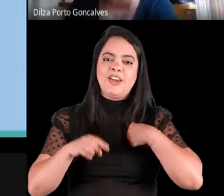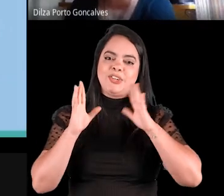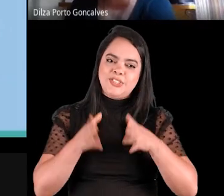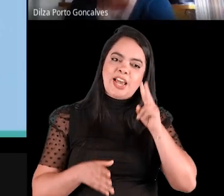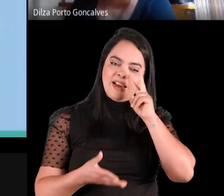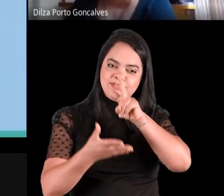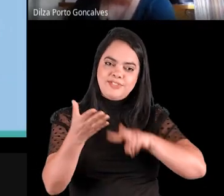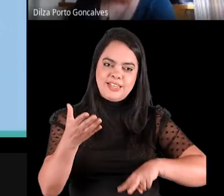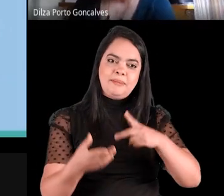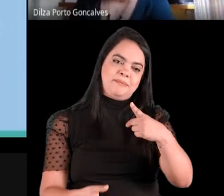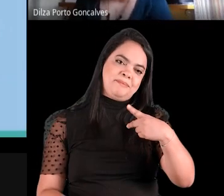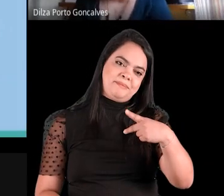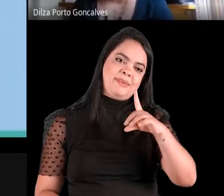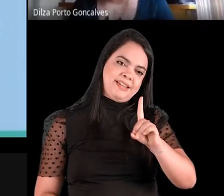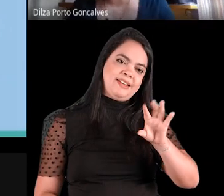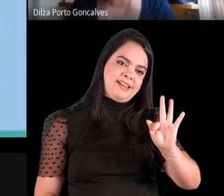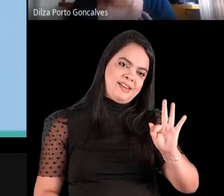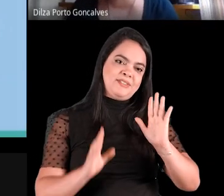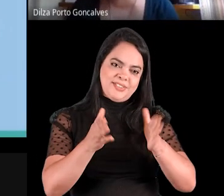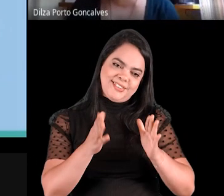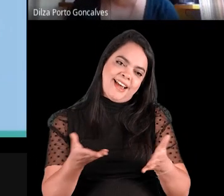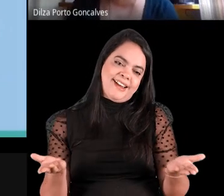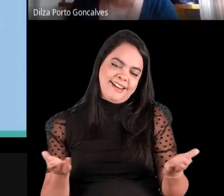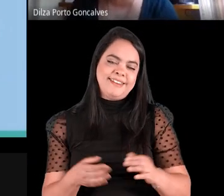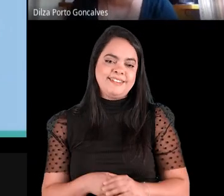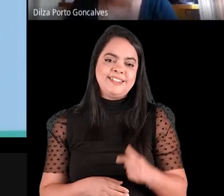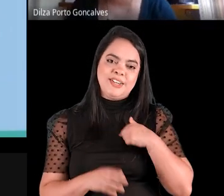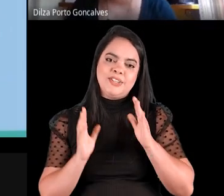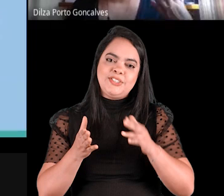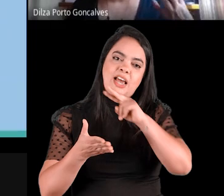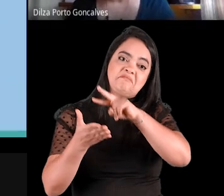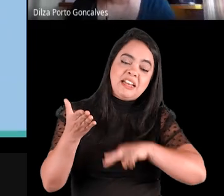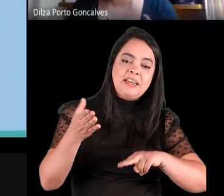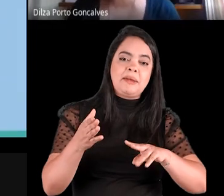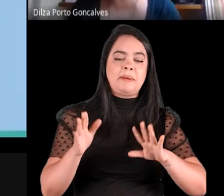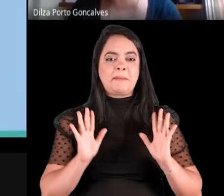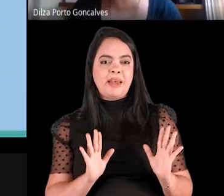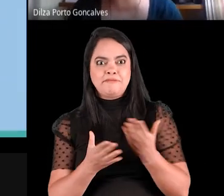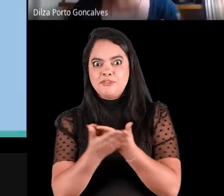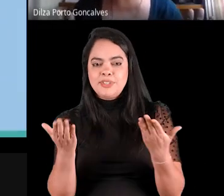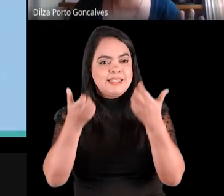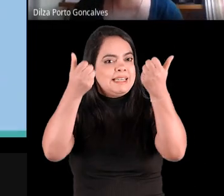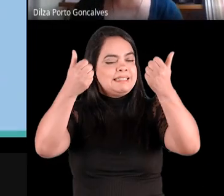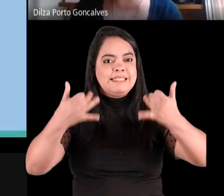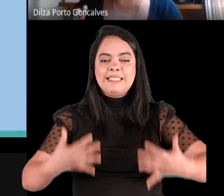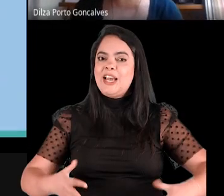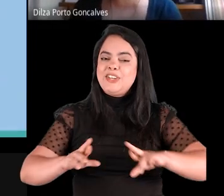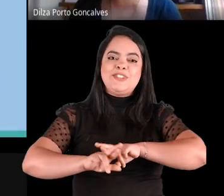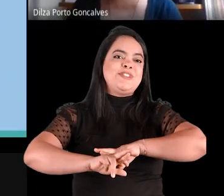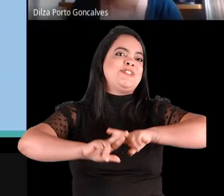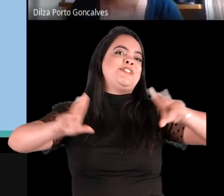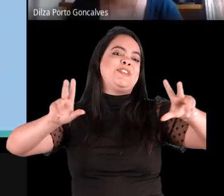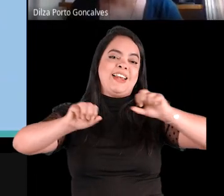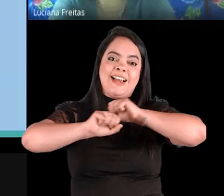PDF, né, Luciana? Eu já tinha visto ele, mas assim, vocês explicando da outra ideia